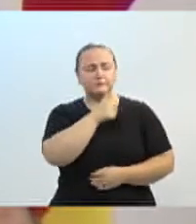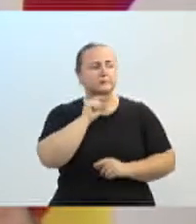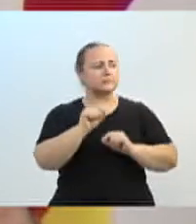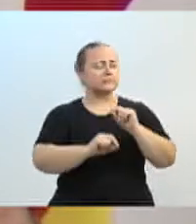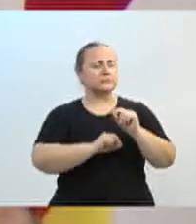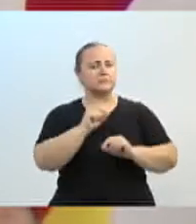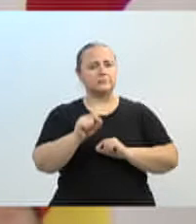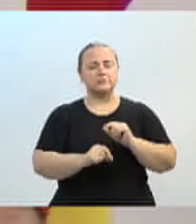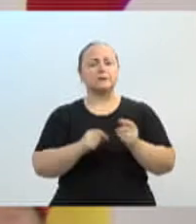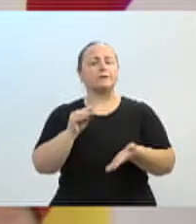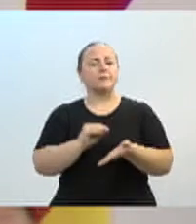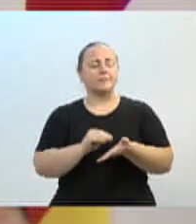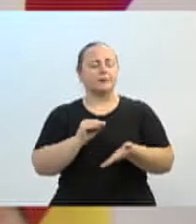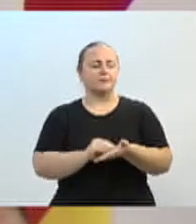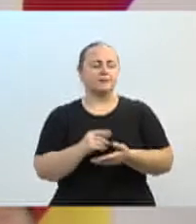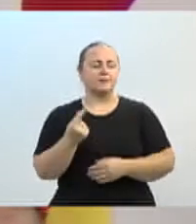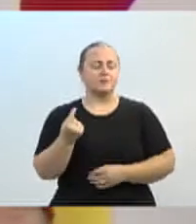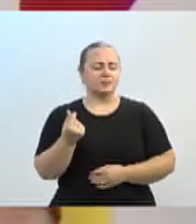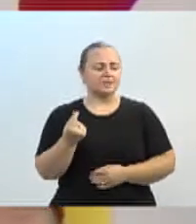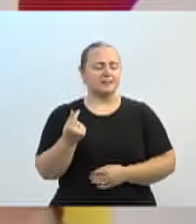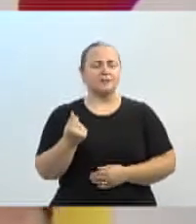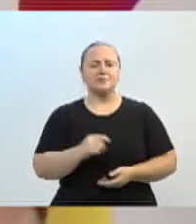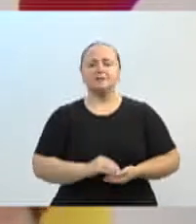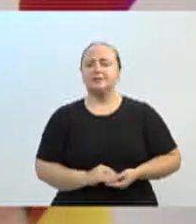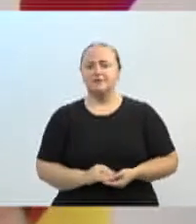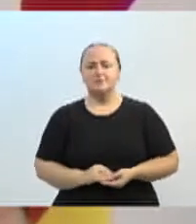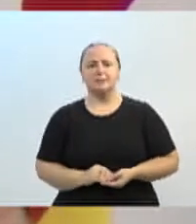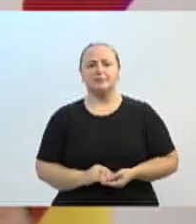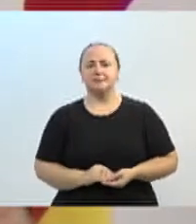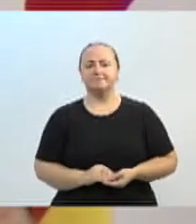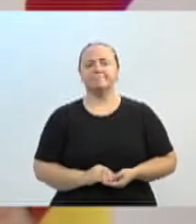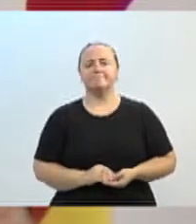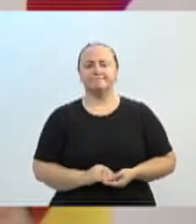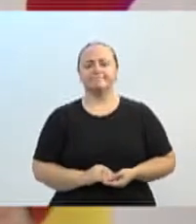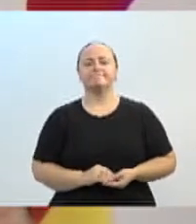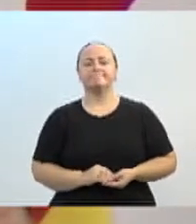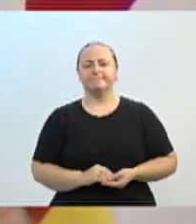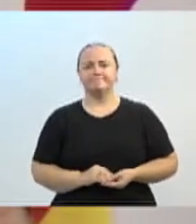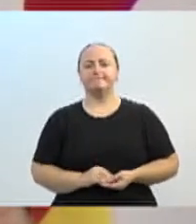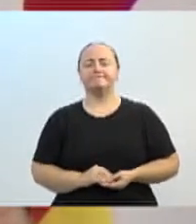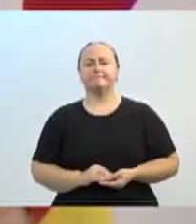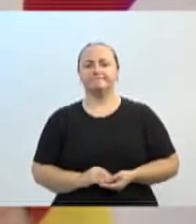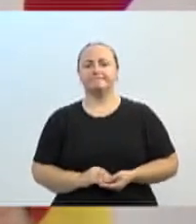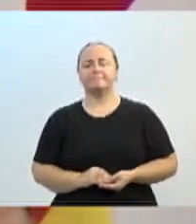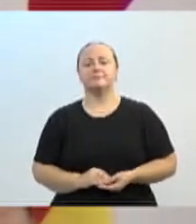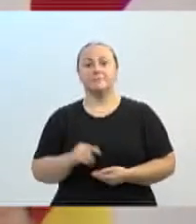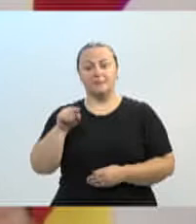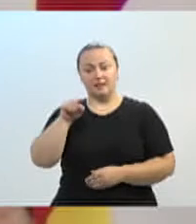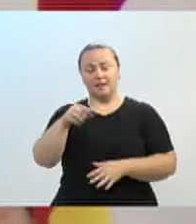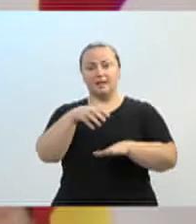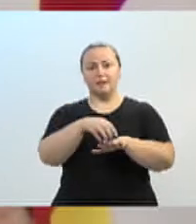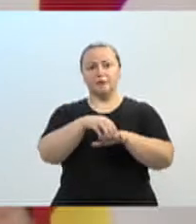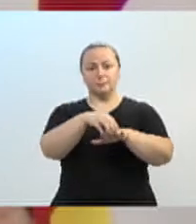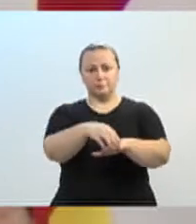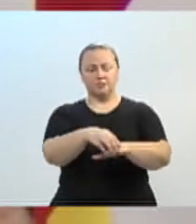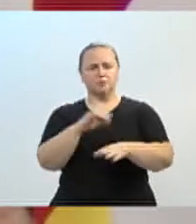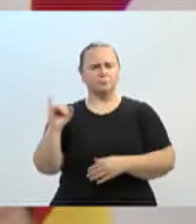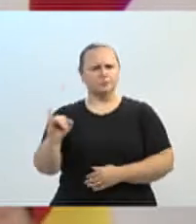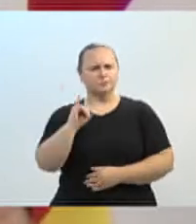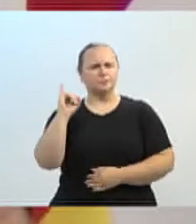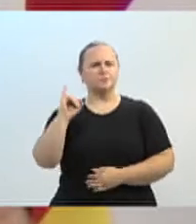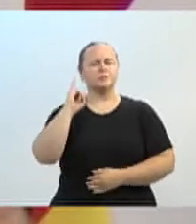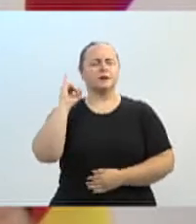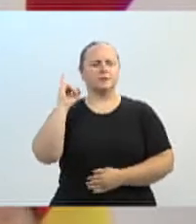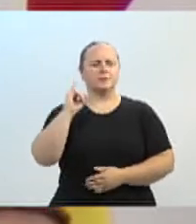dívidas. O setor de turismo tem uma importância fundamental na economia.